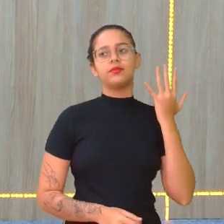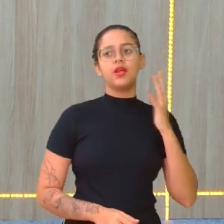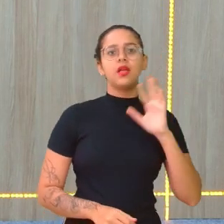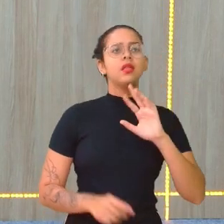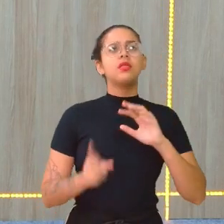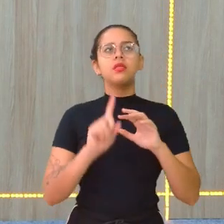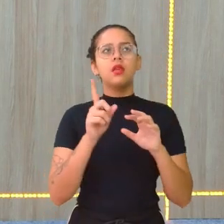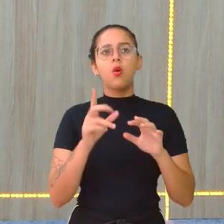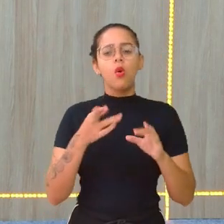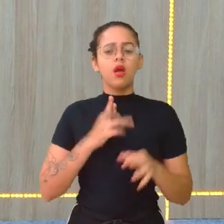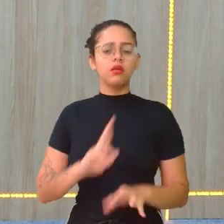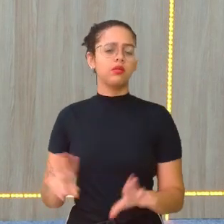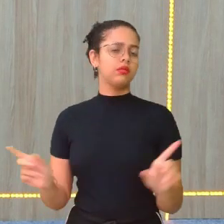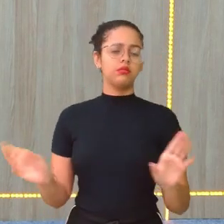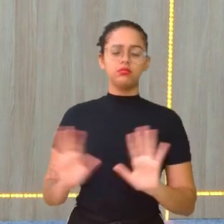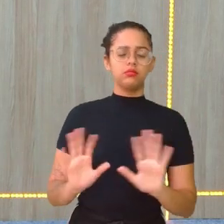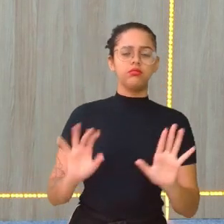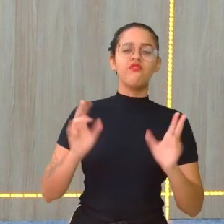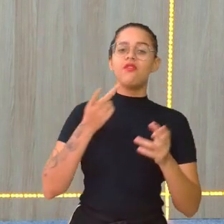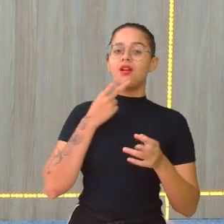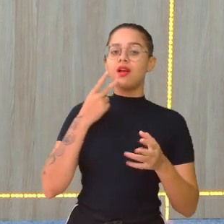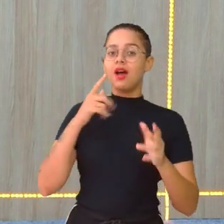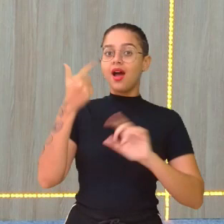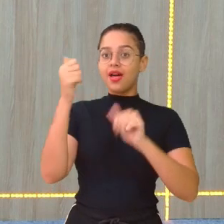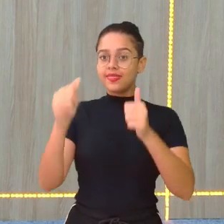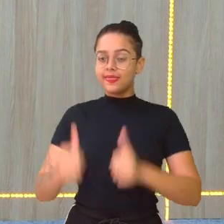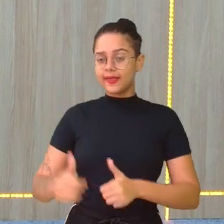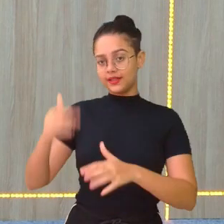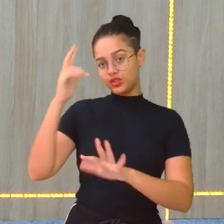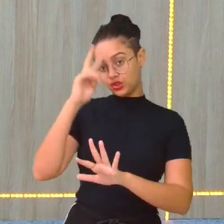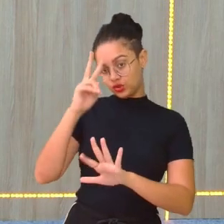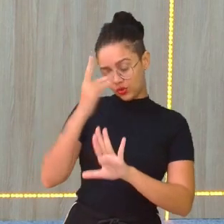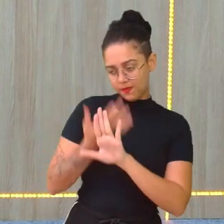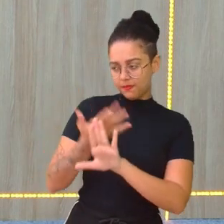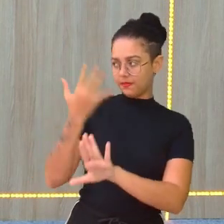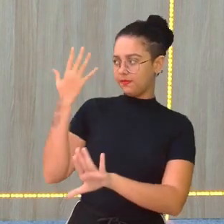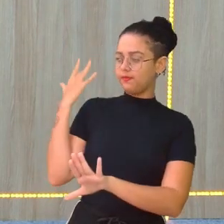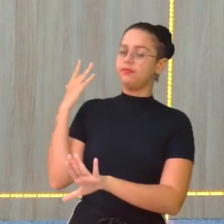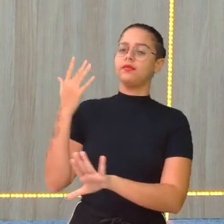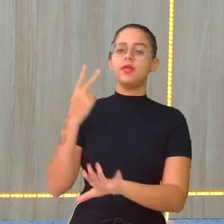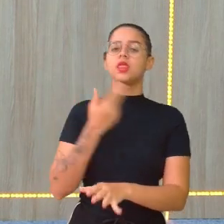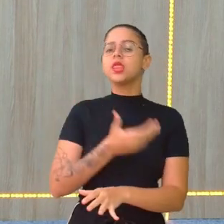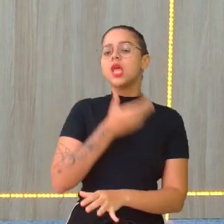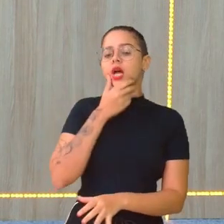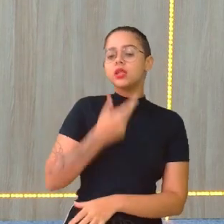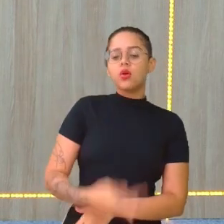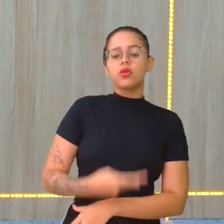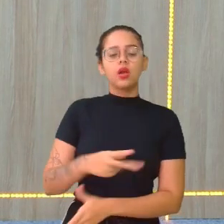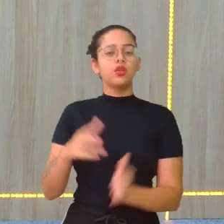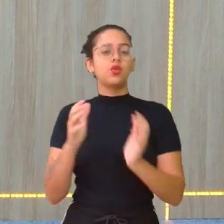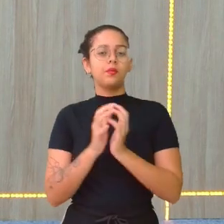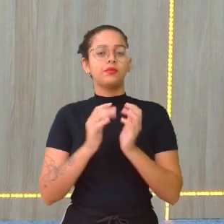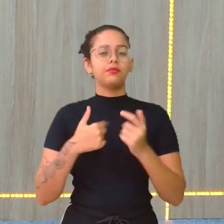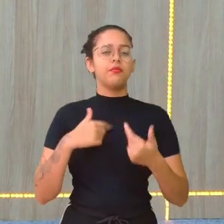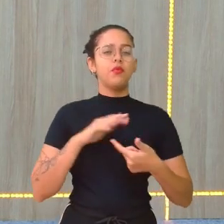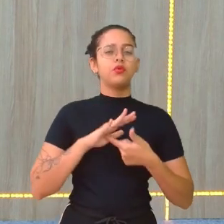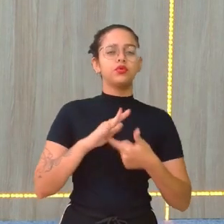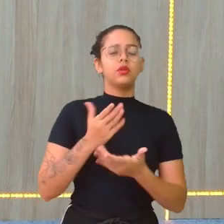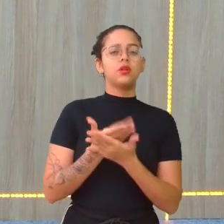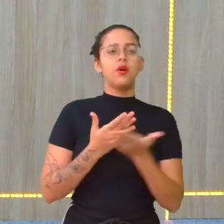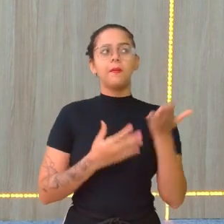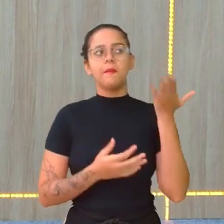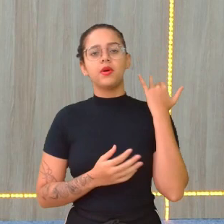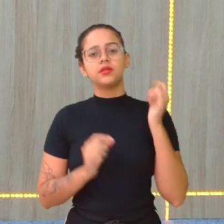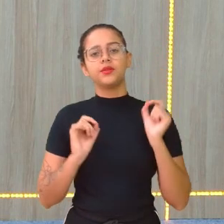religiosa, uma análise histórica falando da história do Natal no Brasil. Porque, como eu trouxe na aula passada,